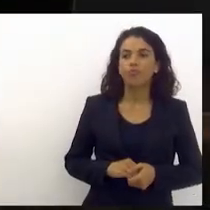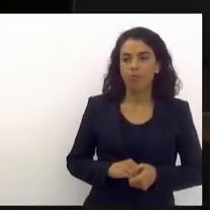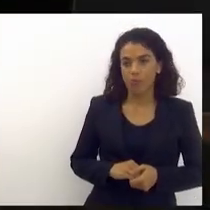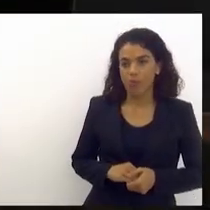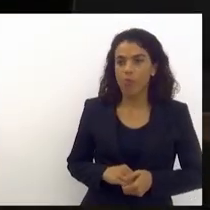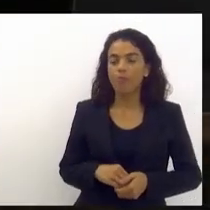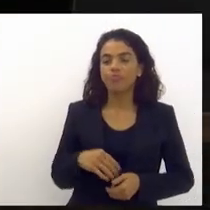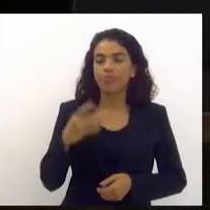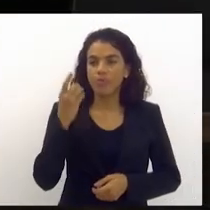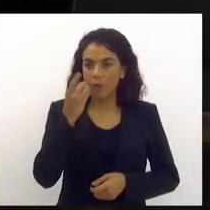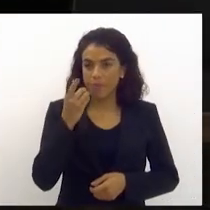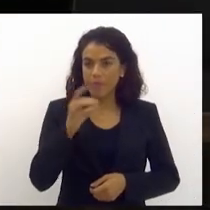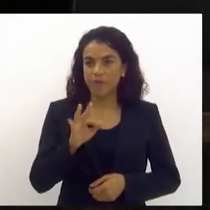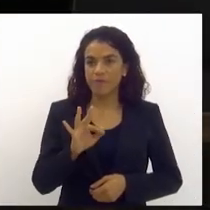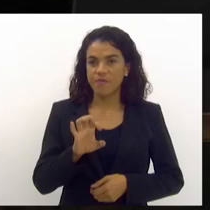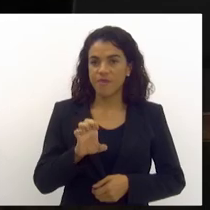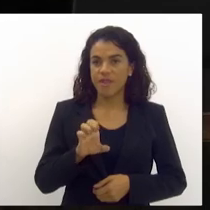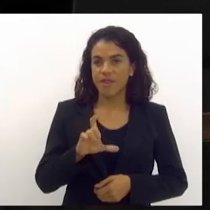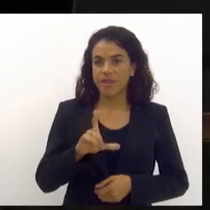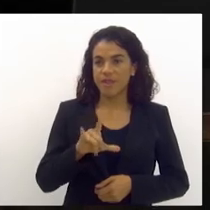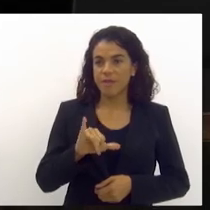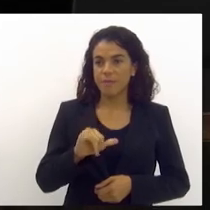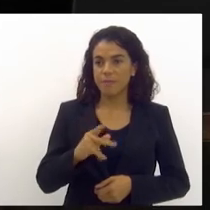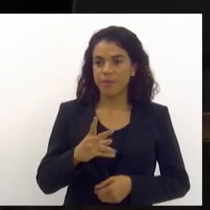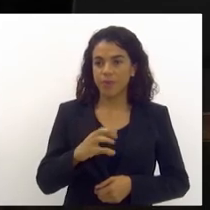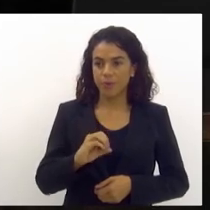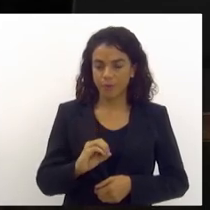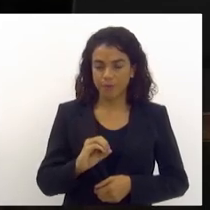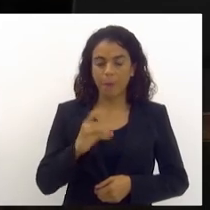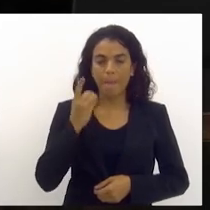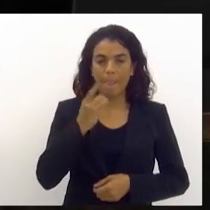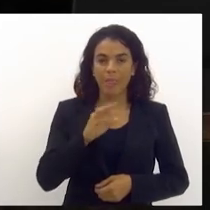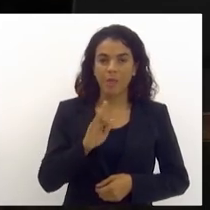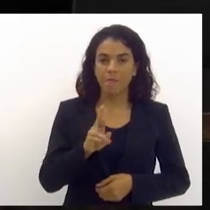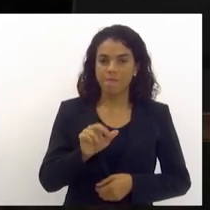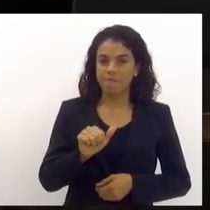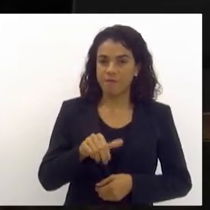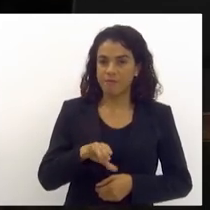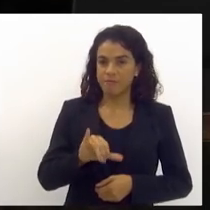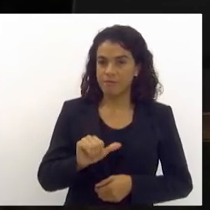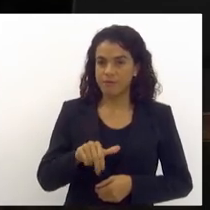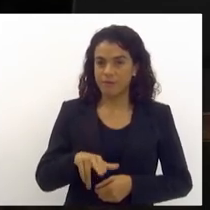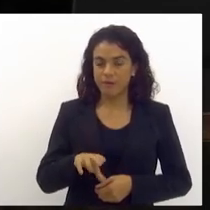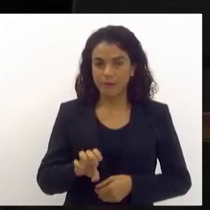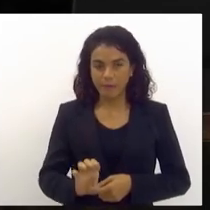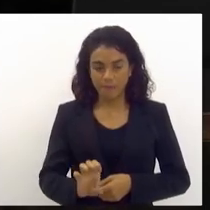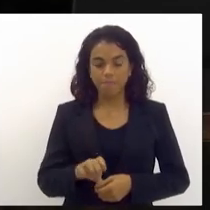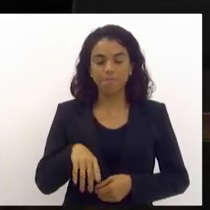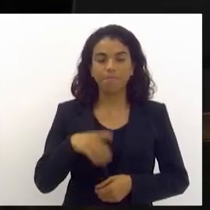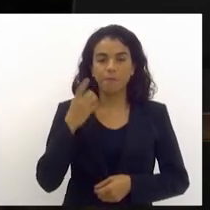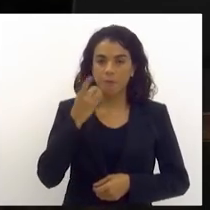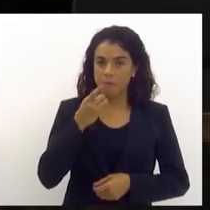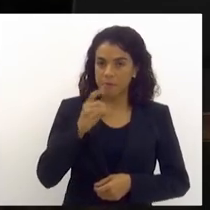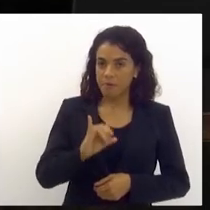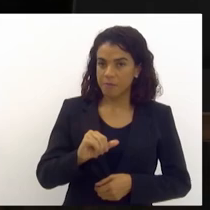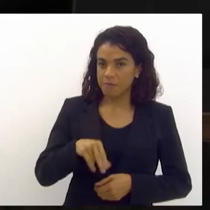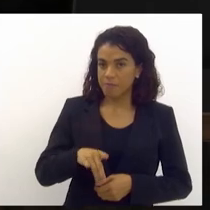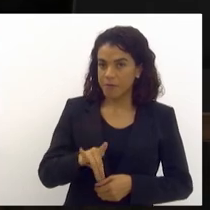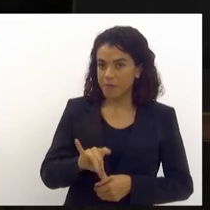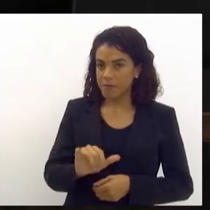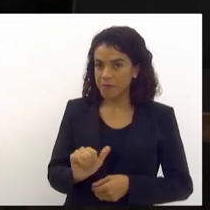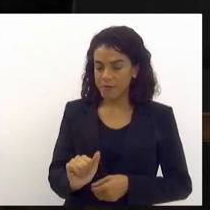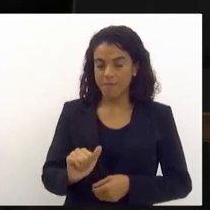Deputado Felipinho Raves. Deputada Franciane Mota, deputada Índia